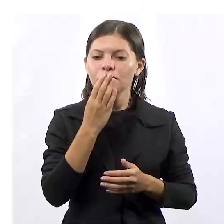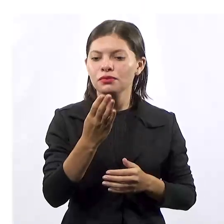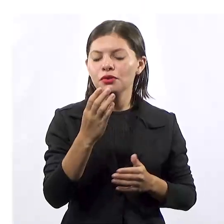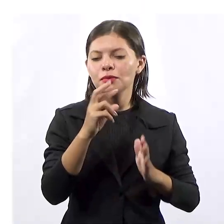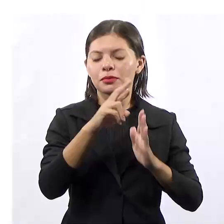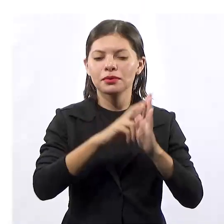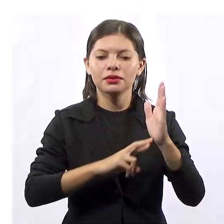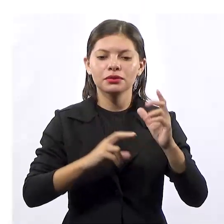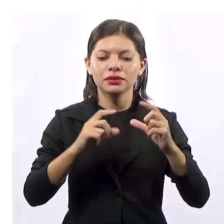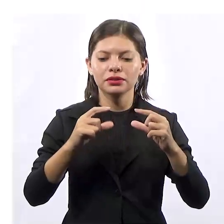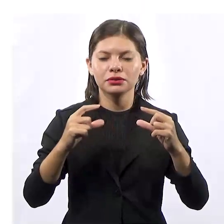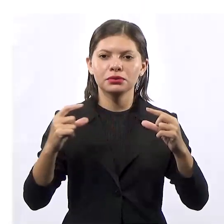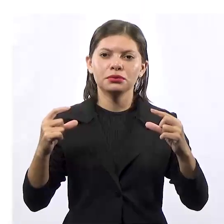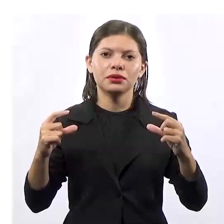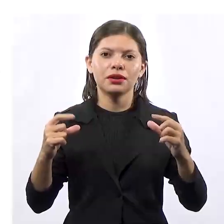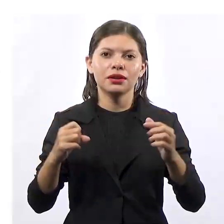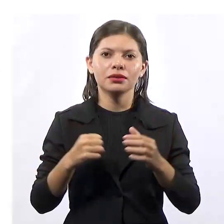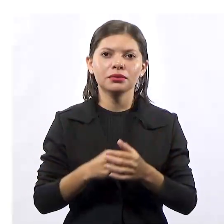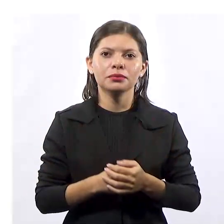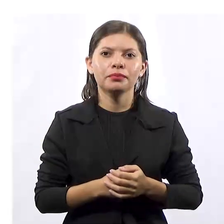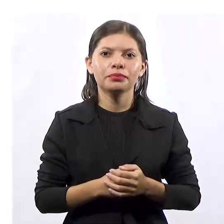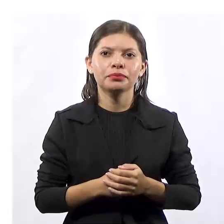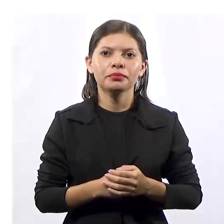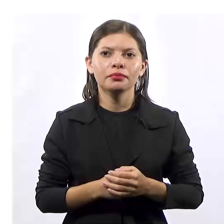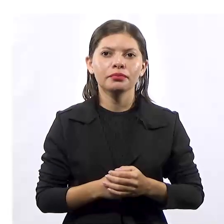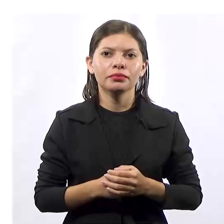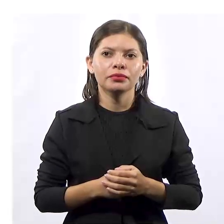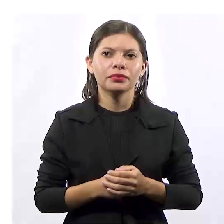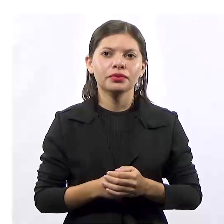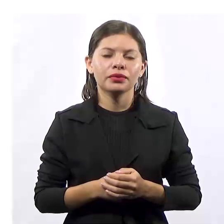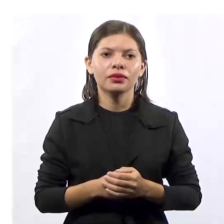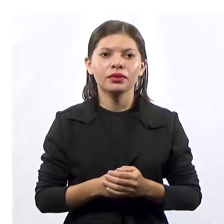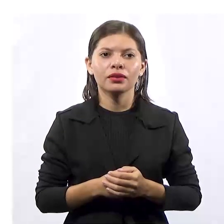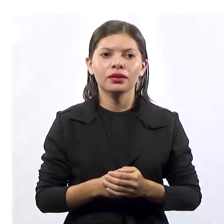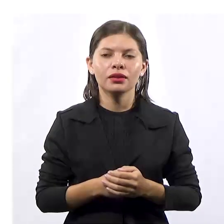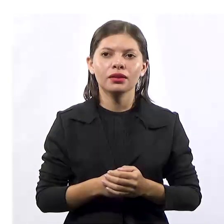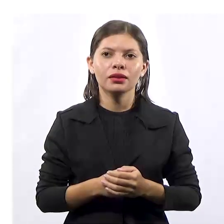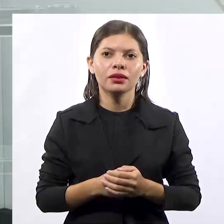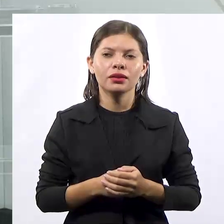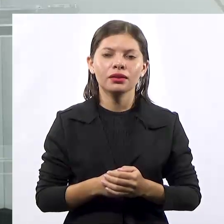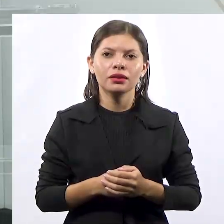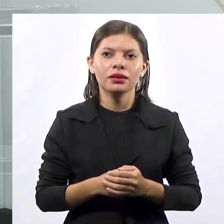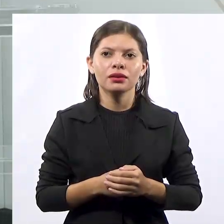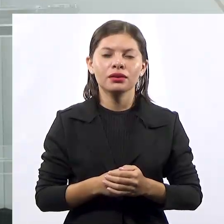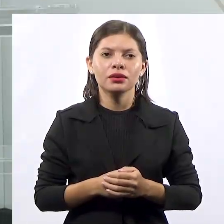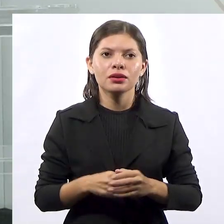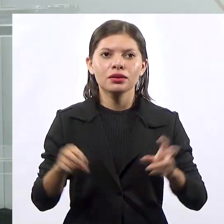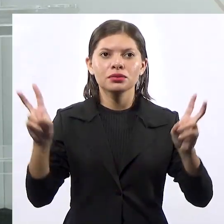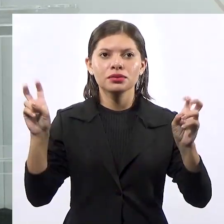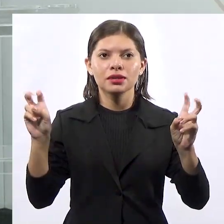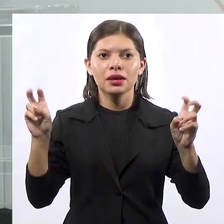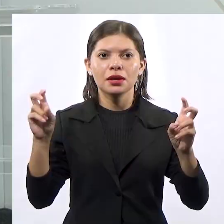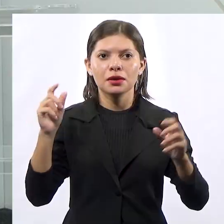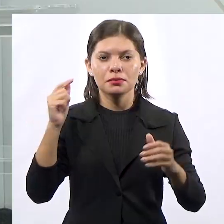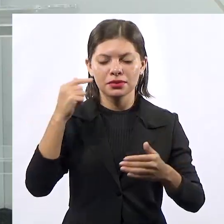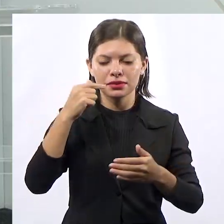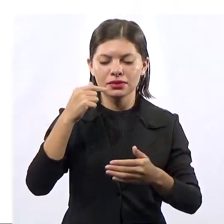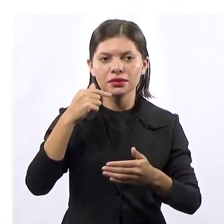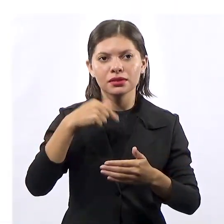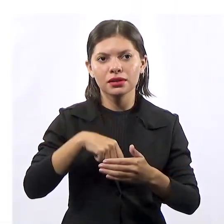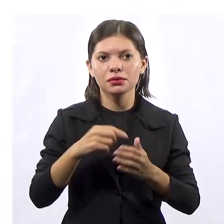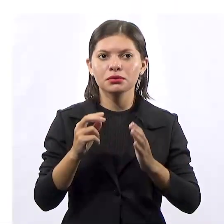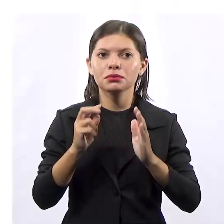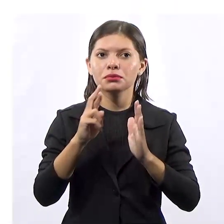está estruturado, ou seja, quais são as seções que estarão presentes dentro desse